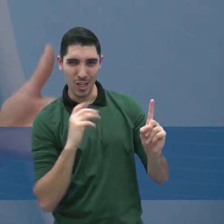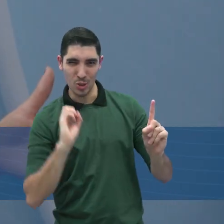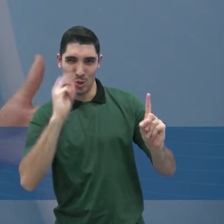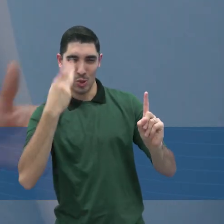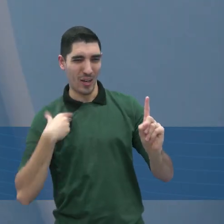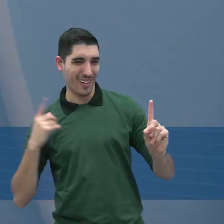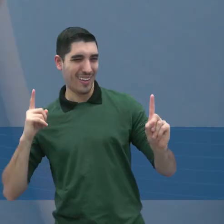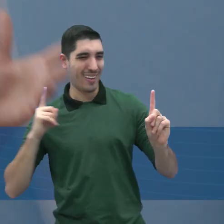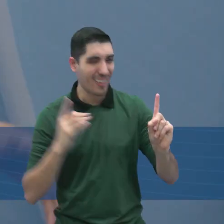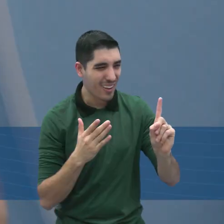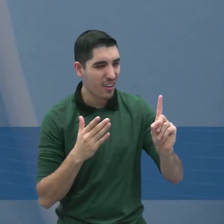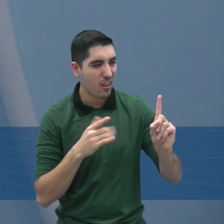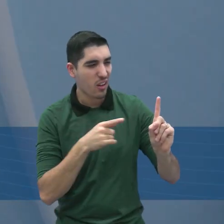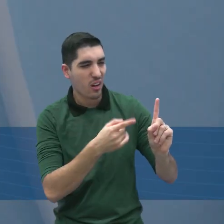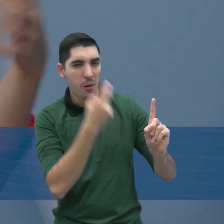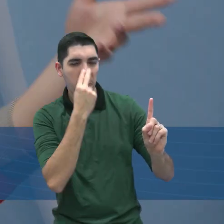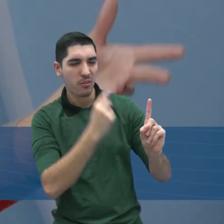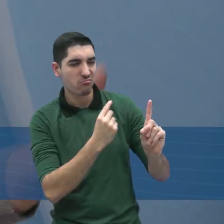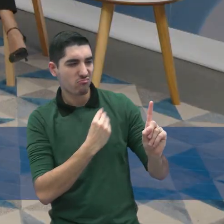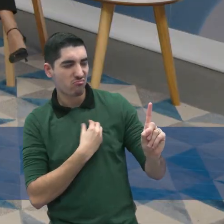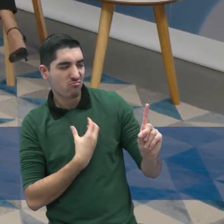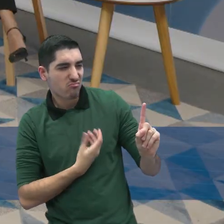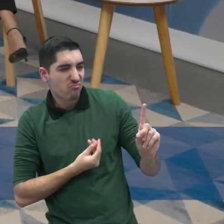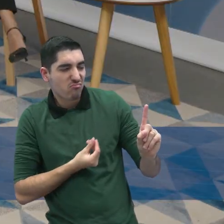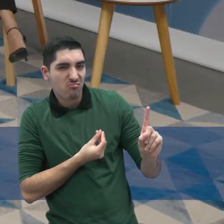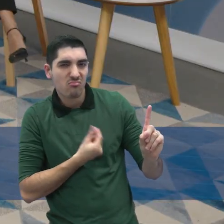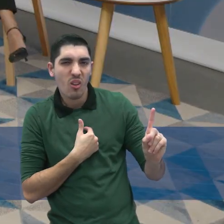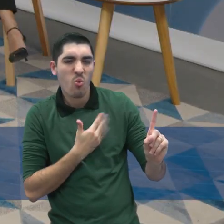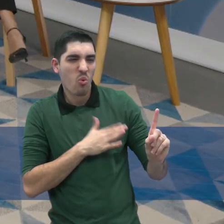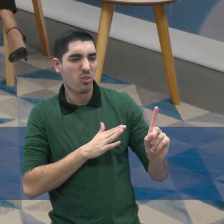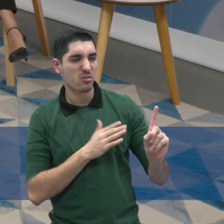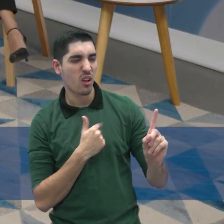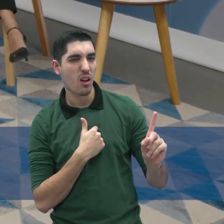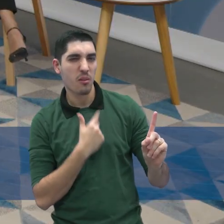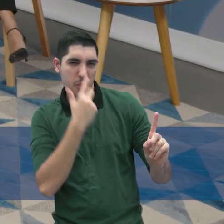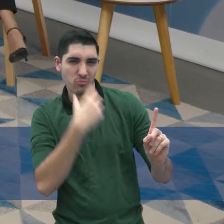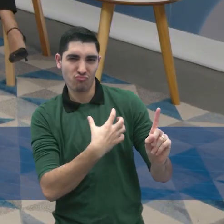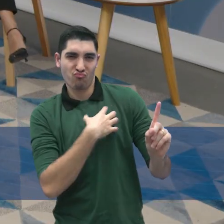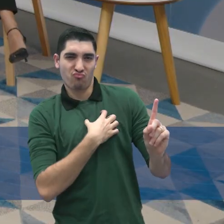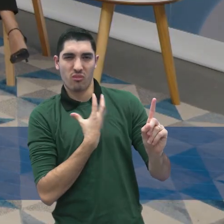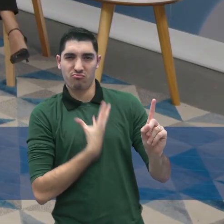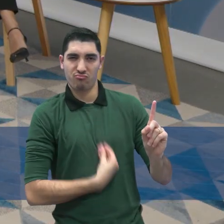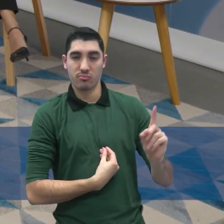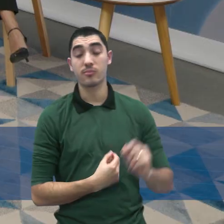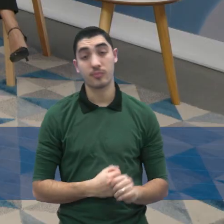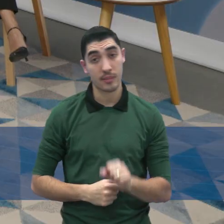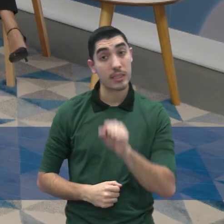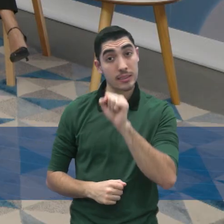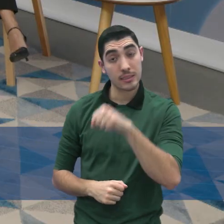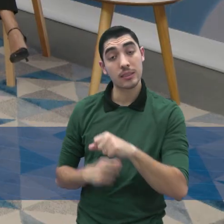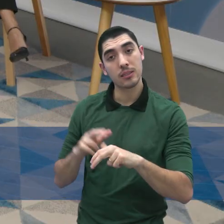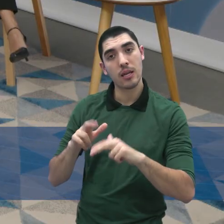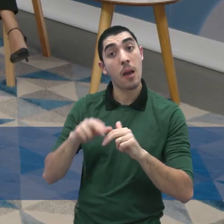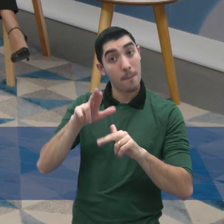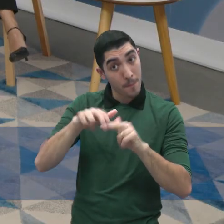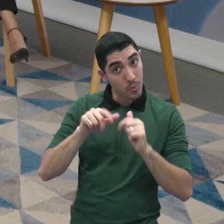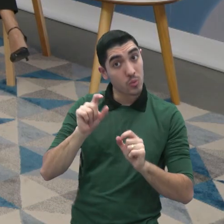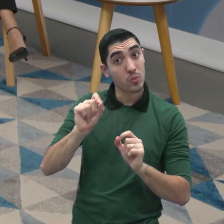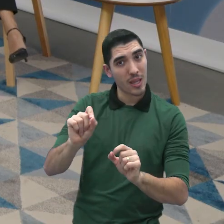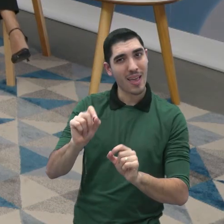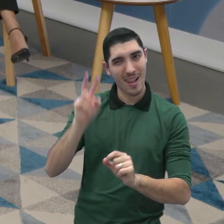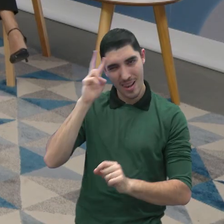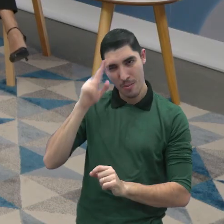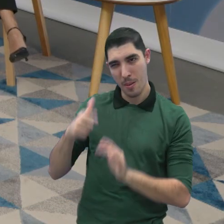essa pessoa não é nada daquilo que eu pensava, que eu idealizava, né? E por isso a paixão, voltando